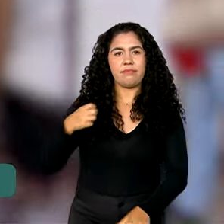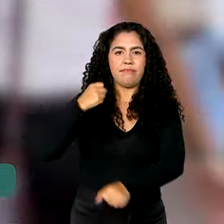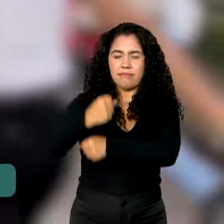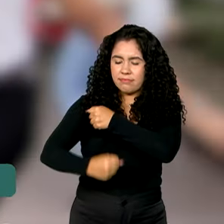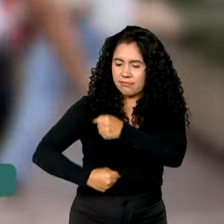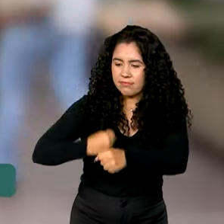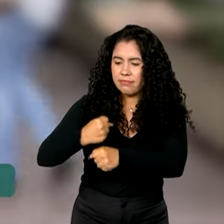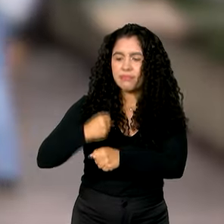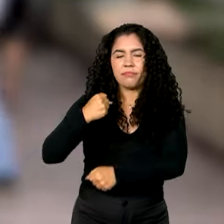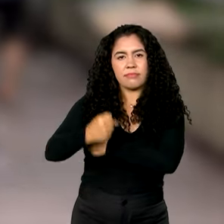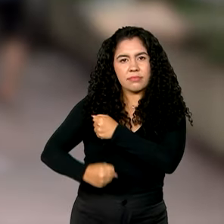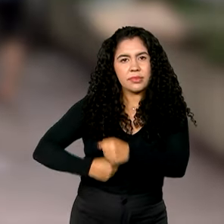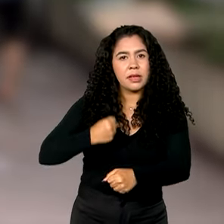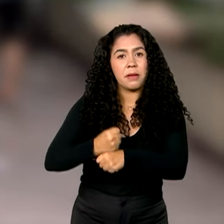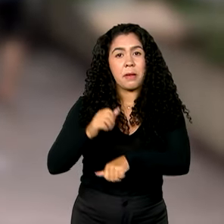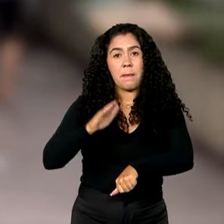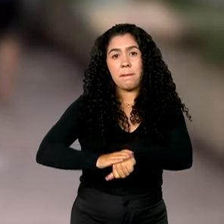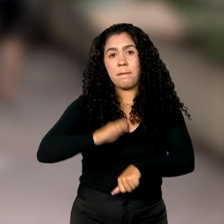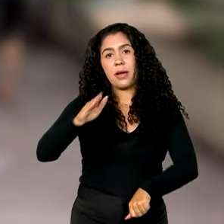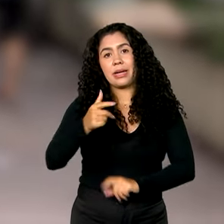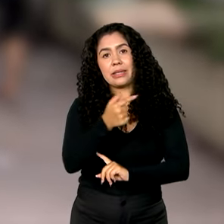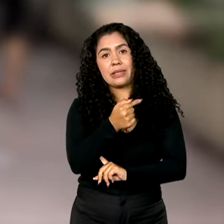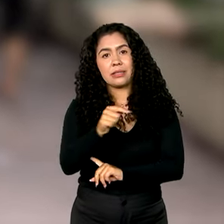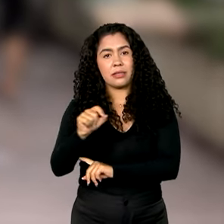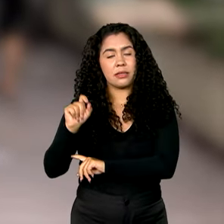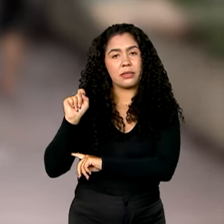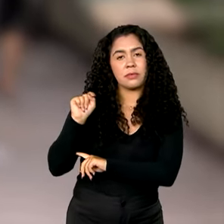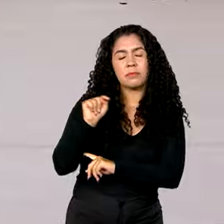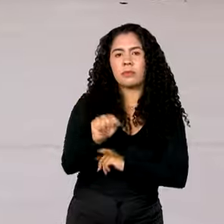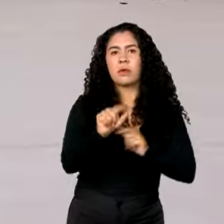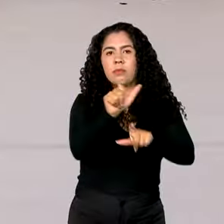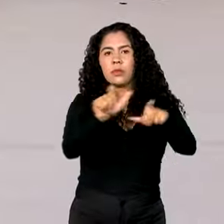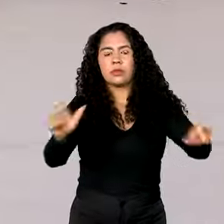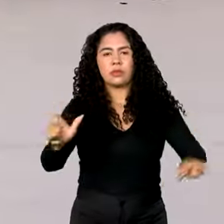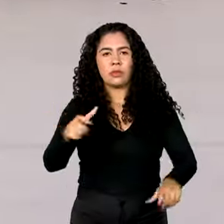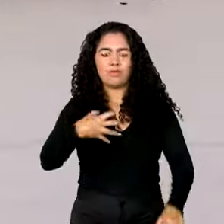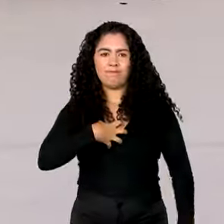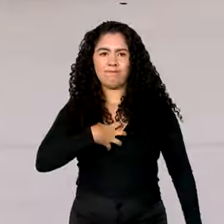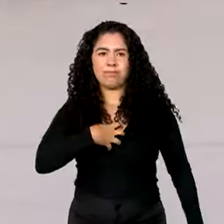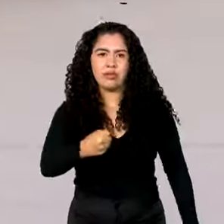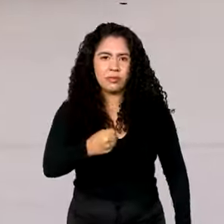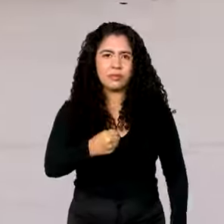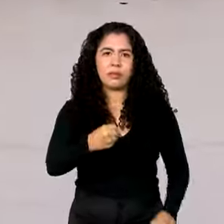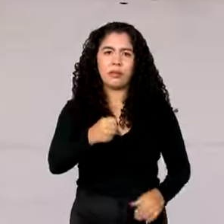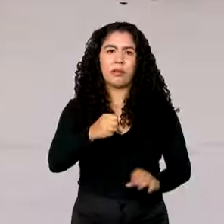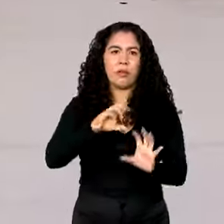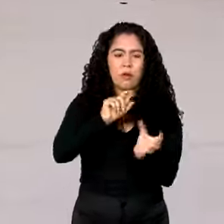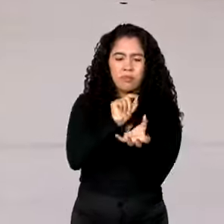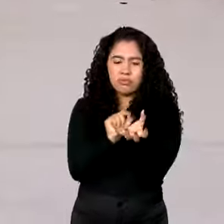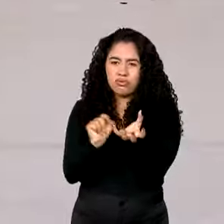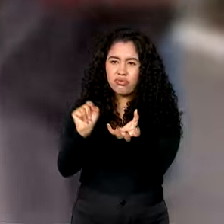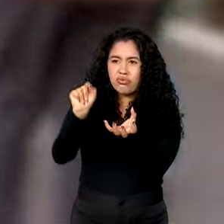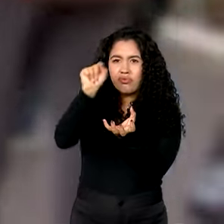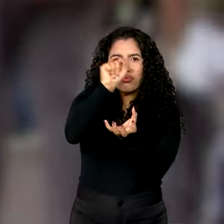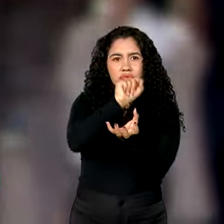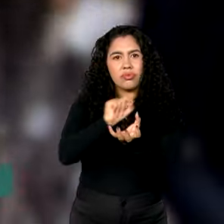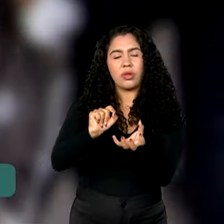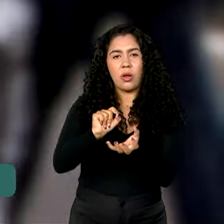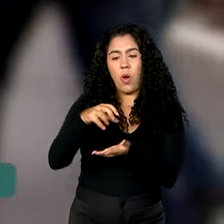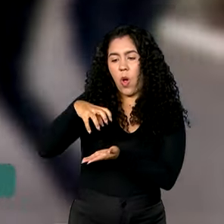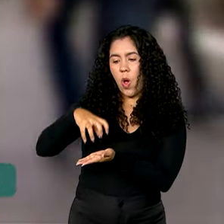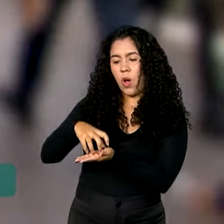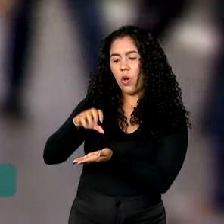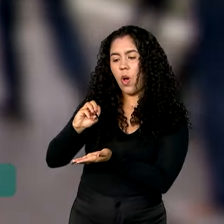de 700 mil pessoas perdem a vida para o suicídio em todo o mundo, segundo a OMS. Já no